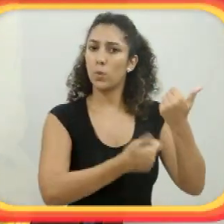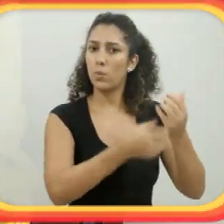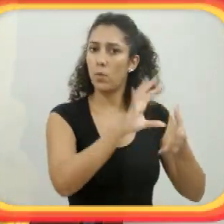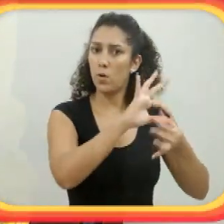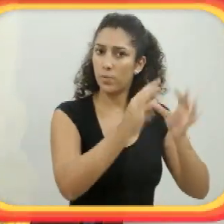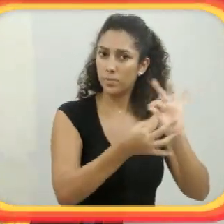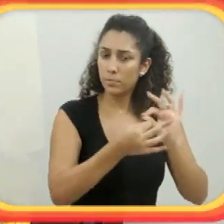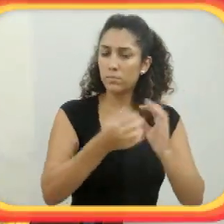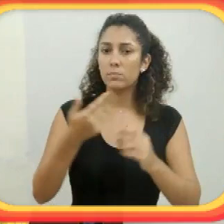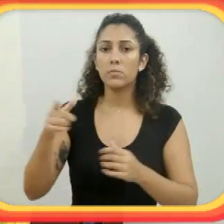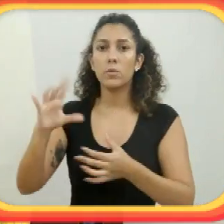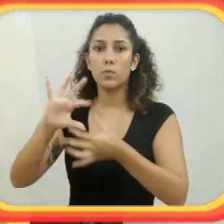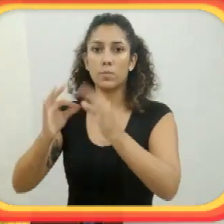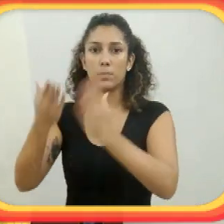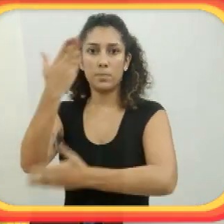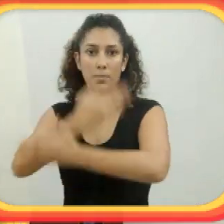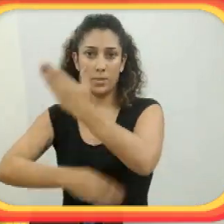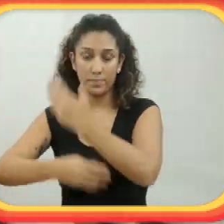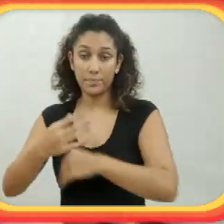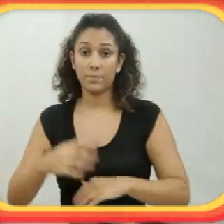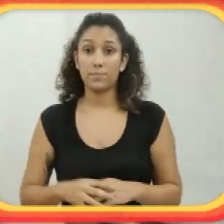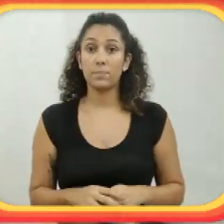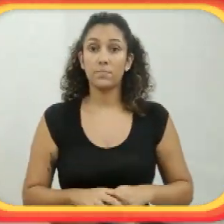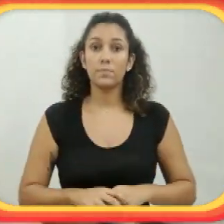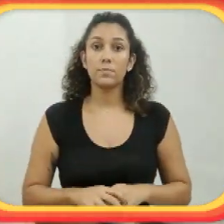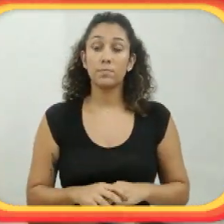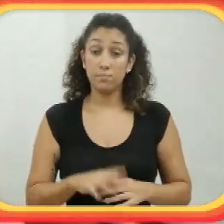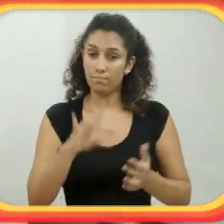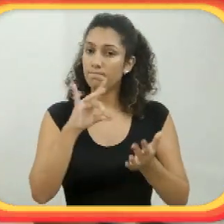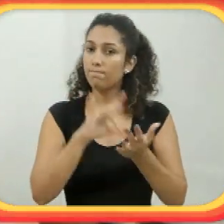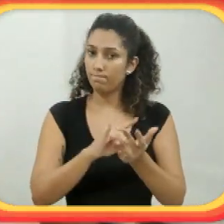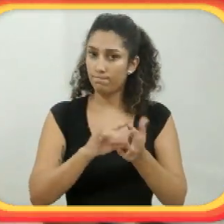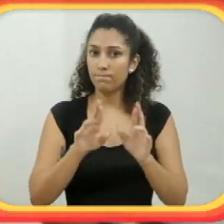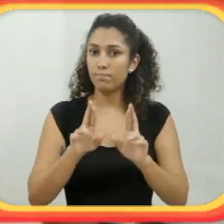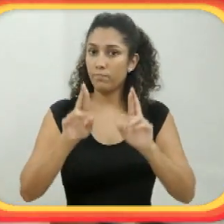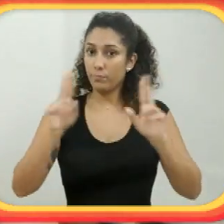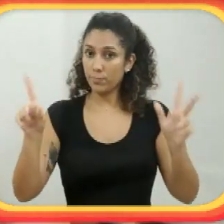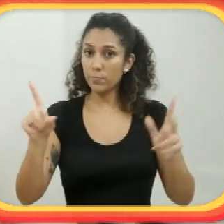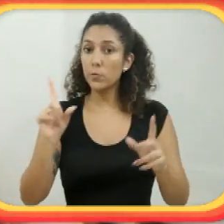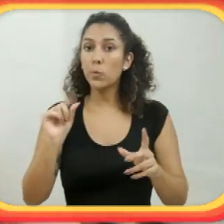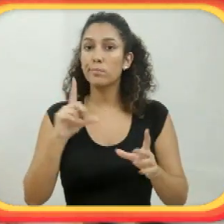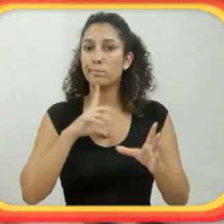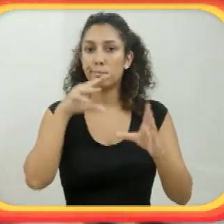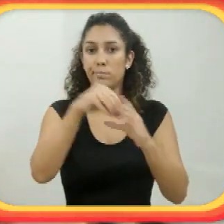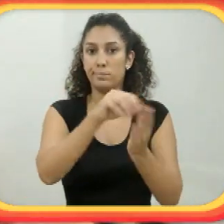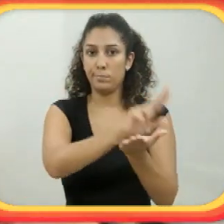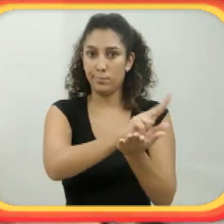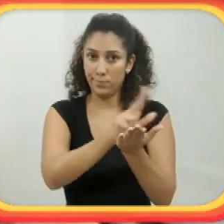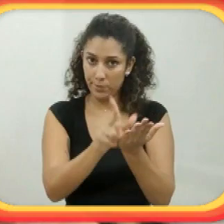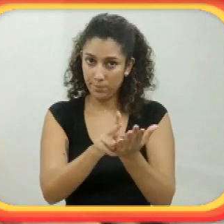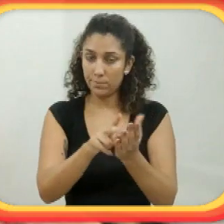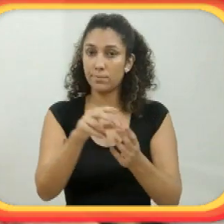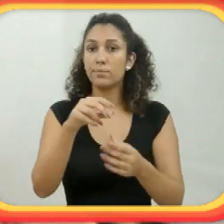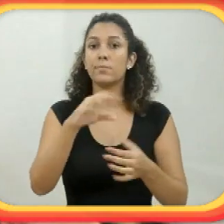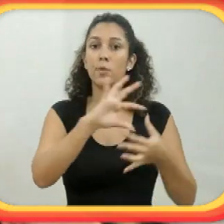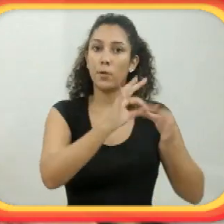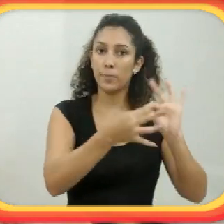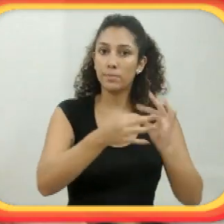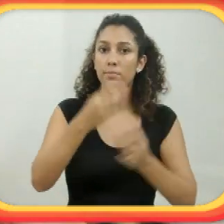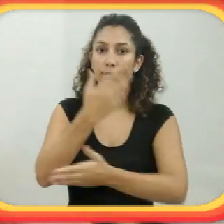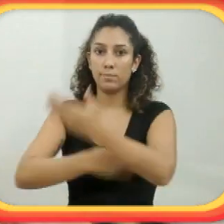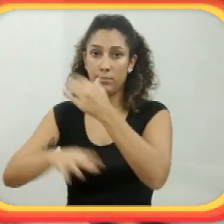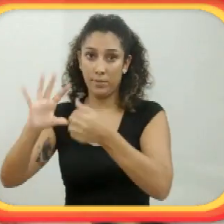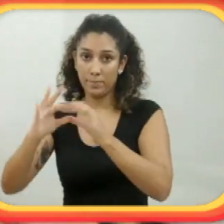os Jogos Olímpicos e Paralímpicos? Na realidade, a diferença entre as modalidades